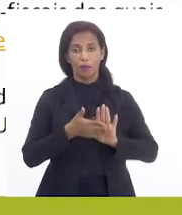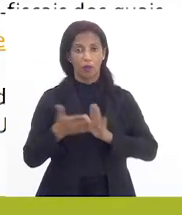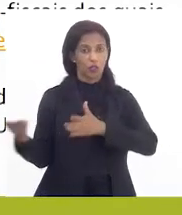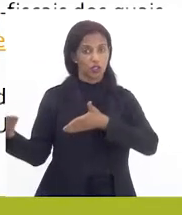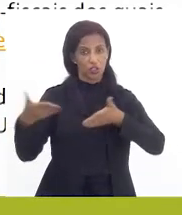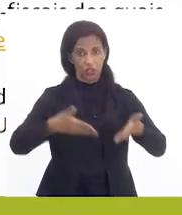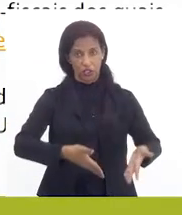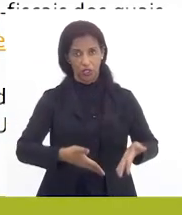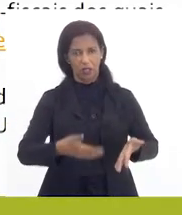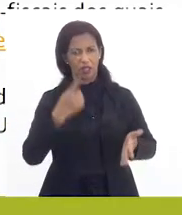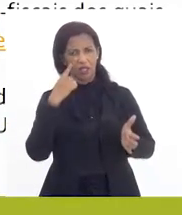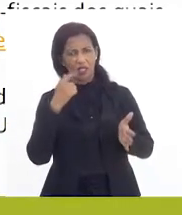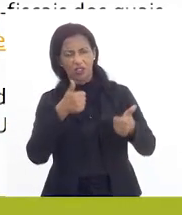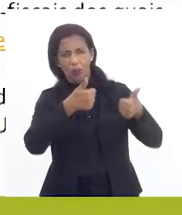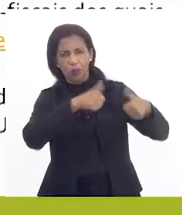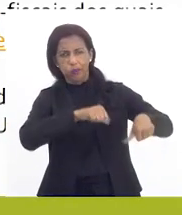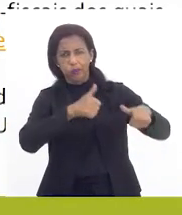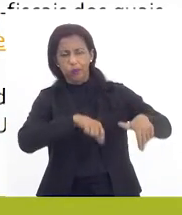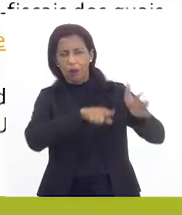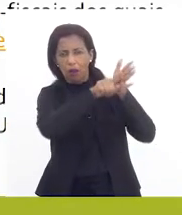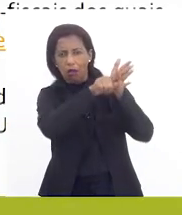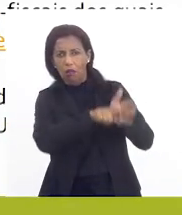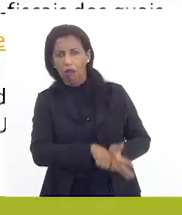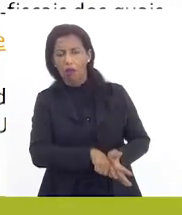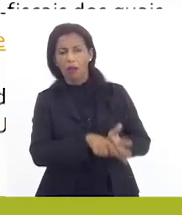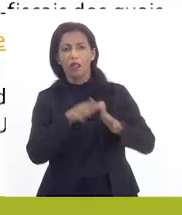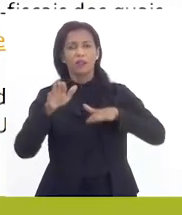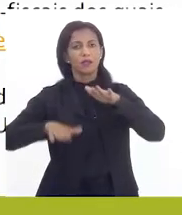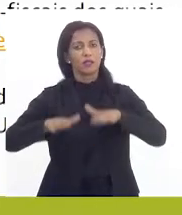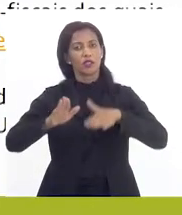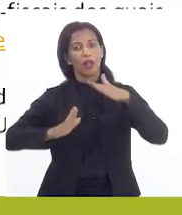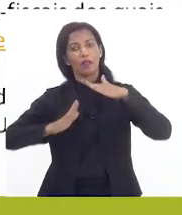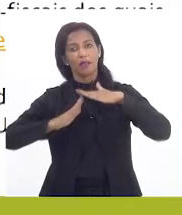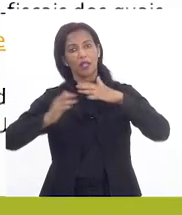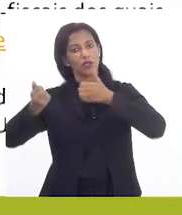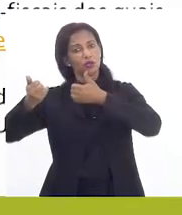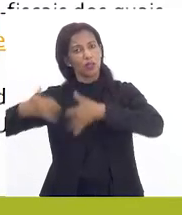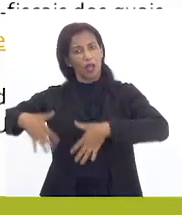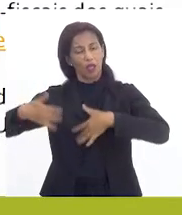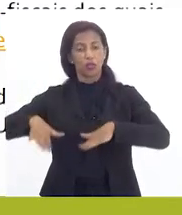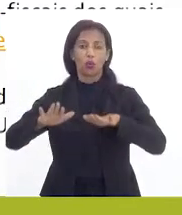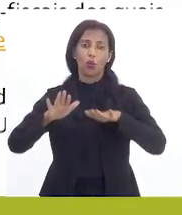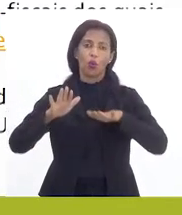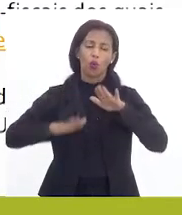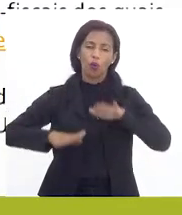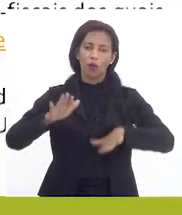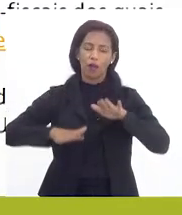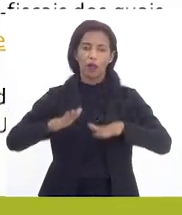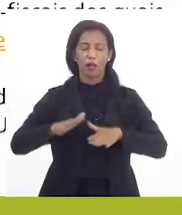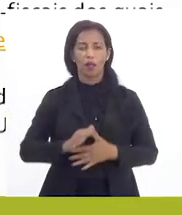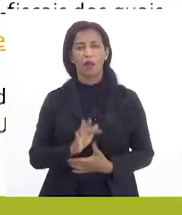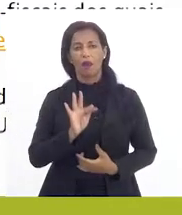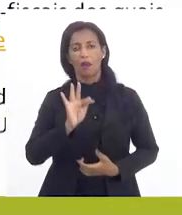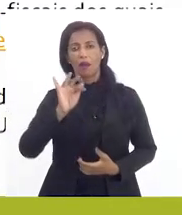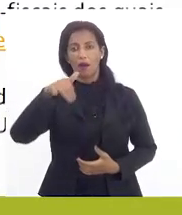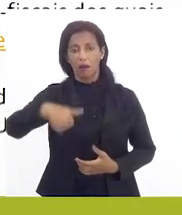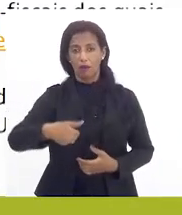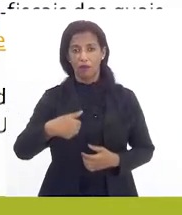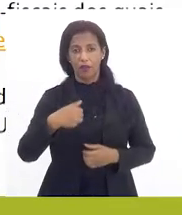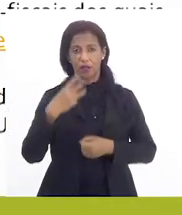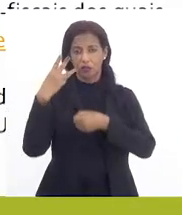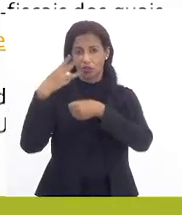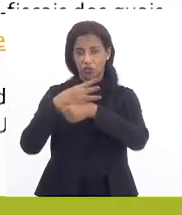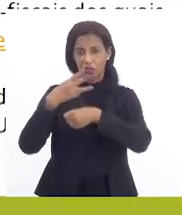nós começamos analisar o pacote é seja em relação ao teto de gastos seja em relação ao fim dos